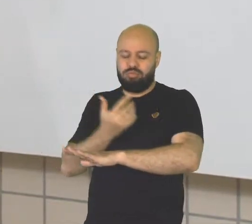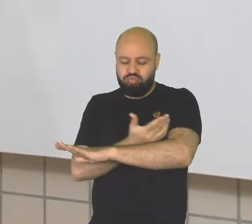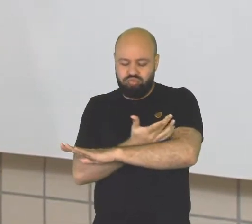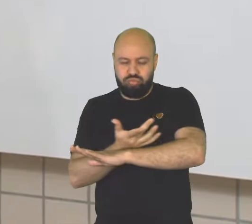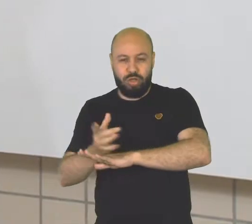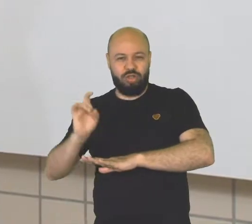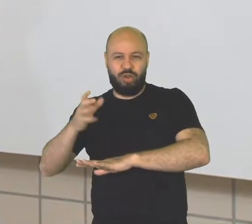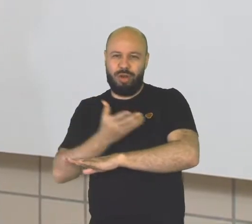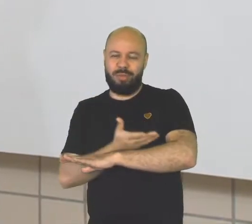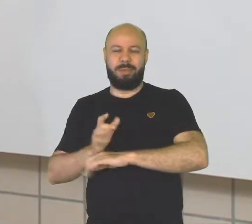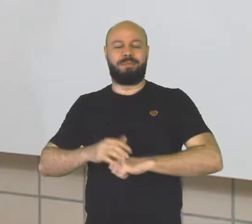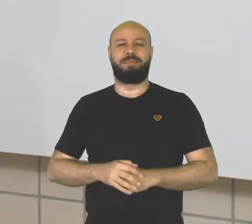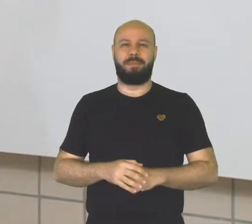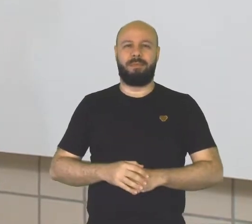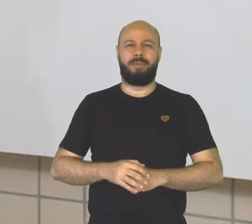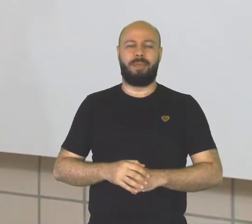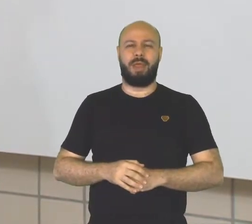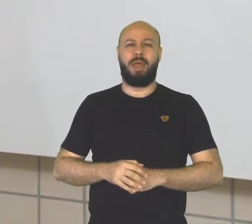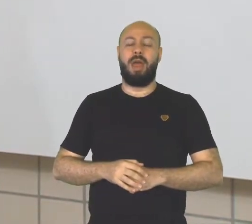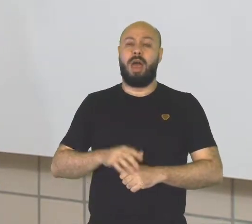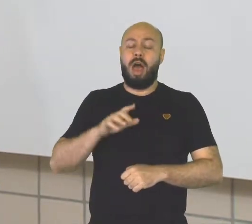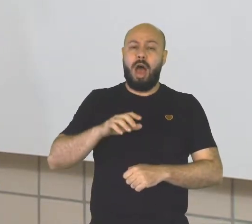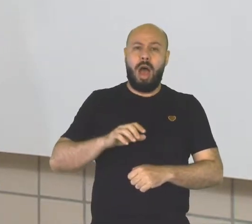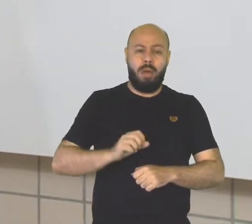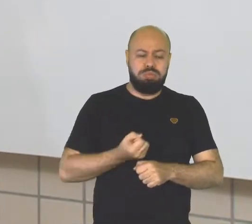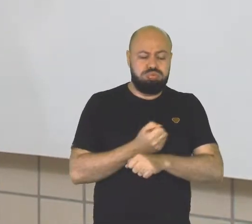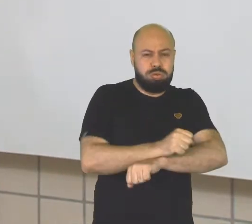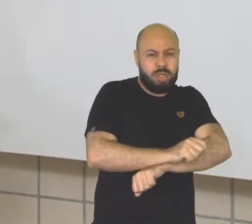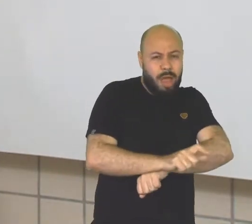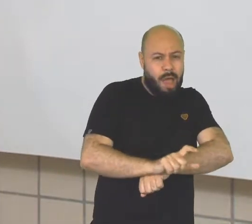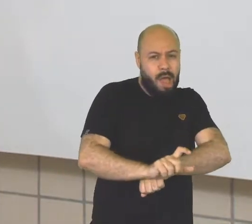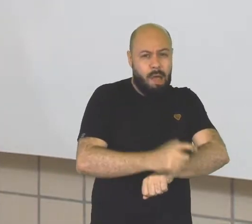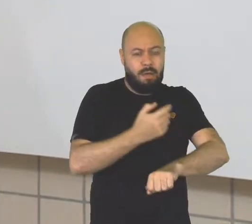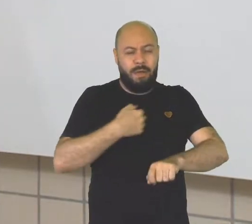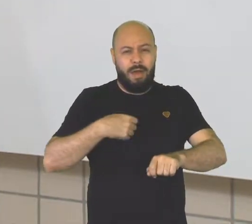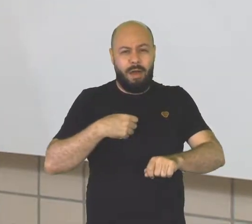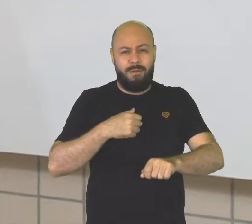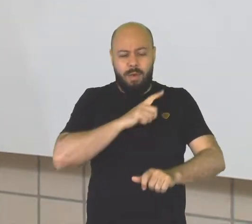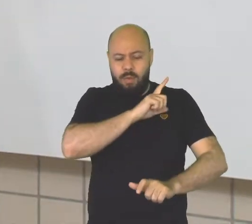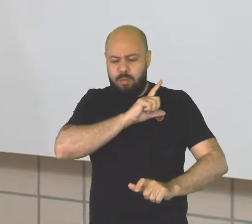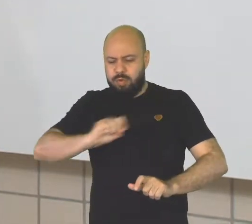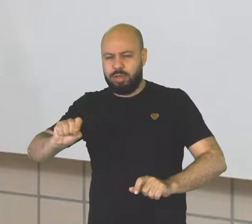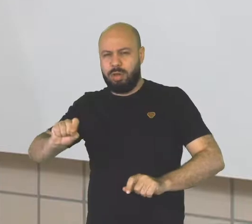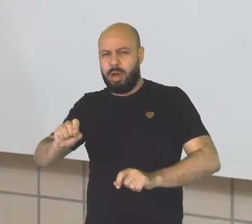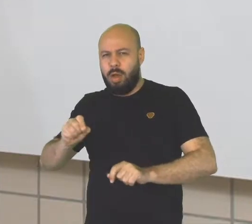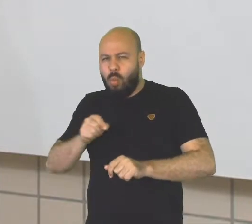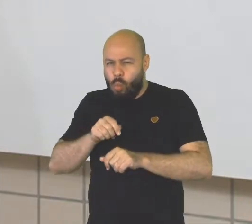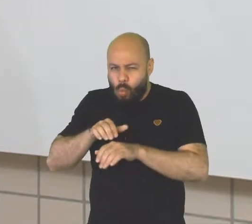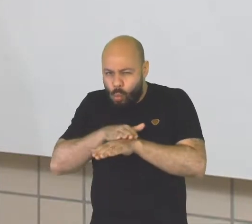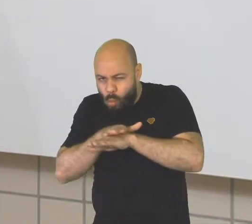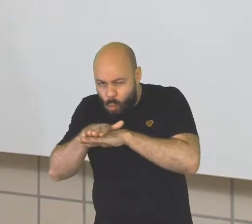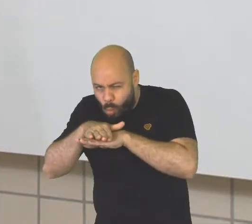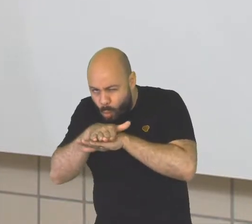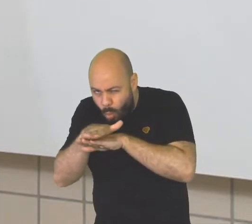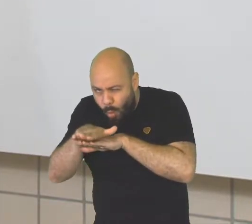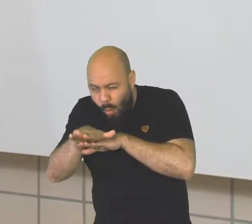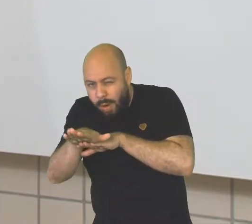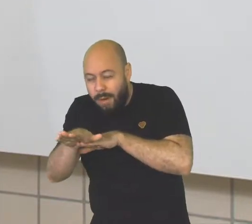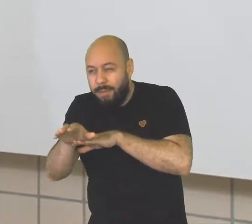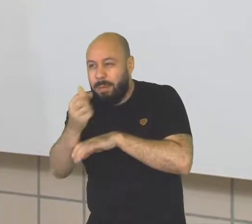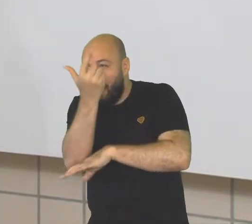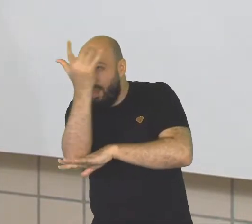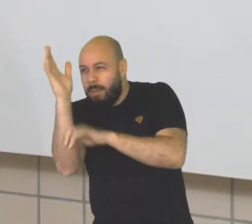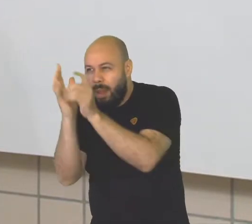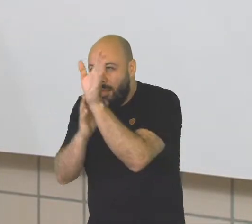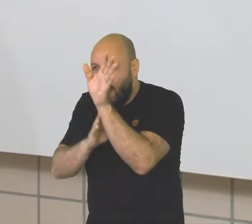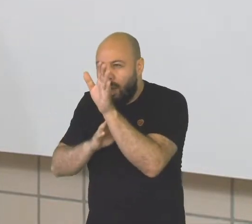rasteiro, os escravos, quando fugiam das suas senzalas, usavam essa vegetação rasteira para se esconder, e também dentro da mata, quando eles estavam